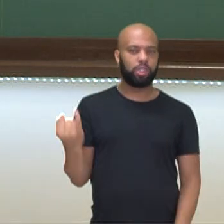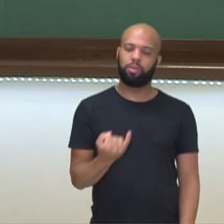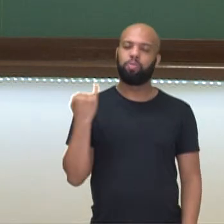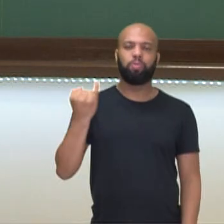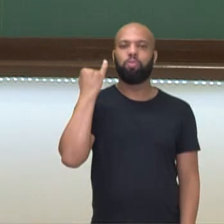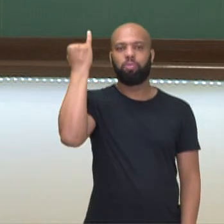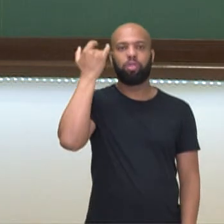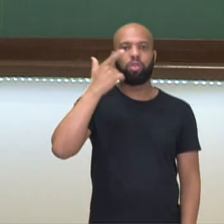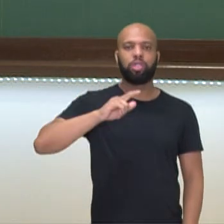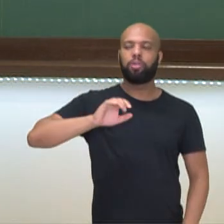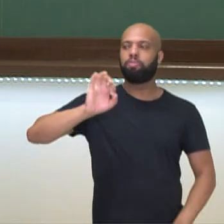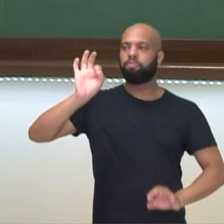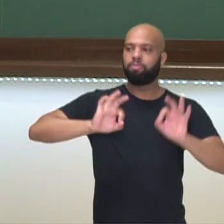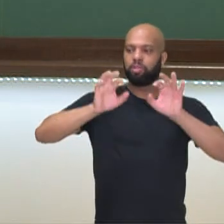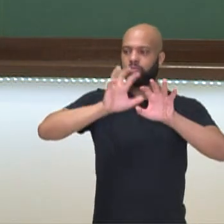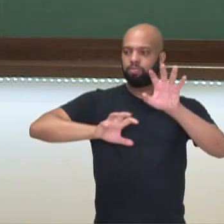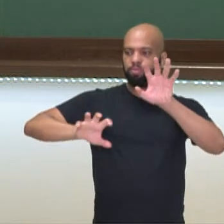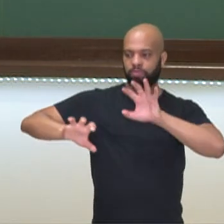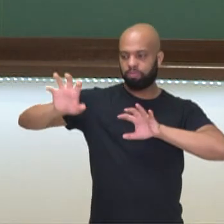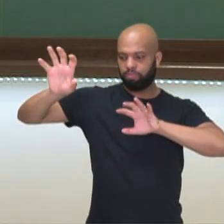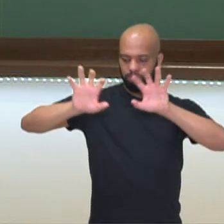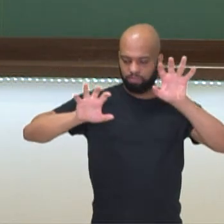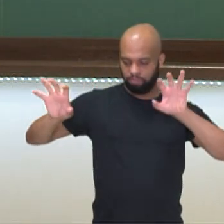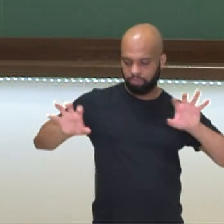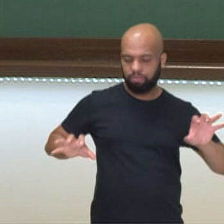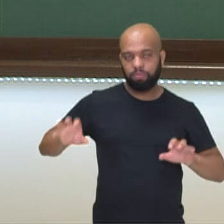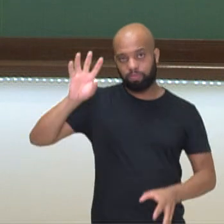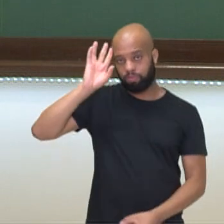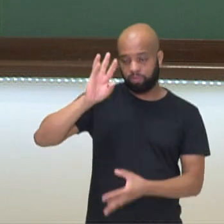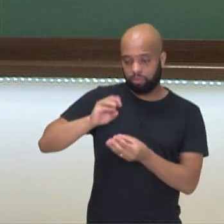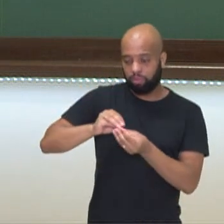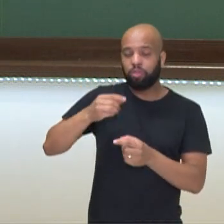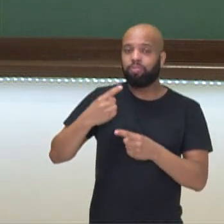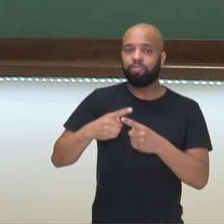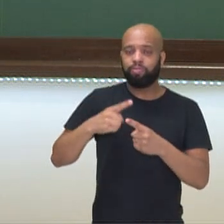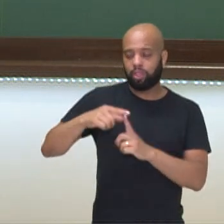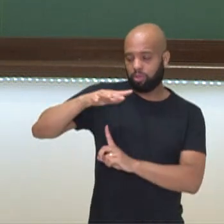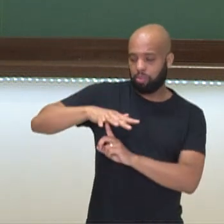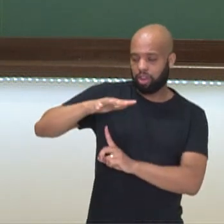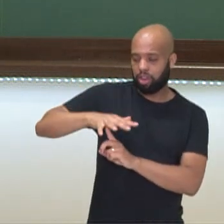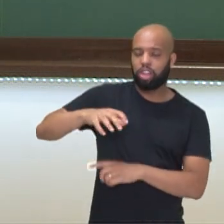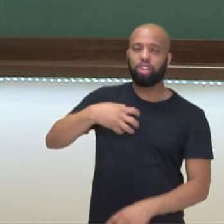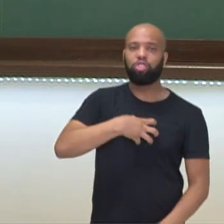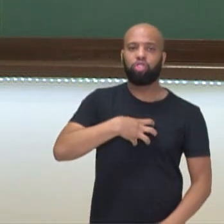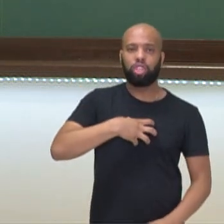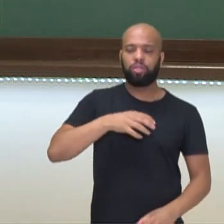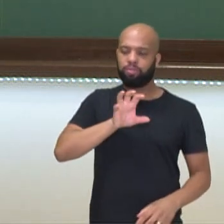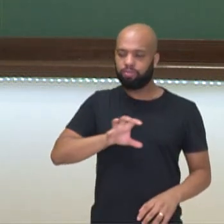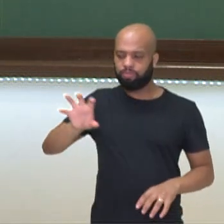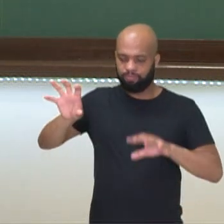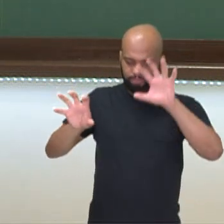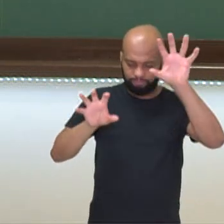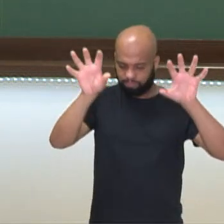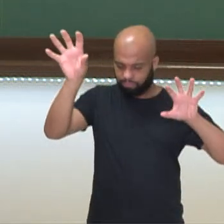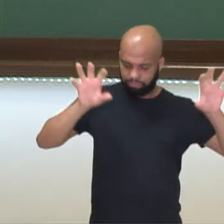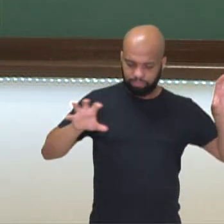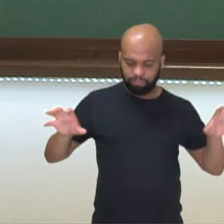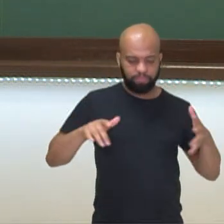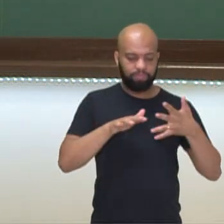importantes para que a gente possa entender e compreender por que o território paranaense foi dividido em regiões